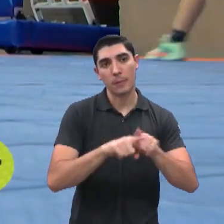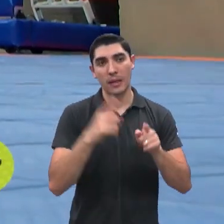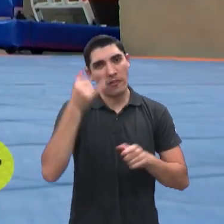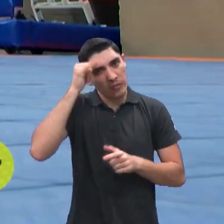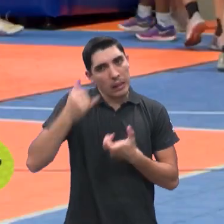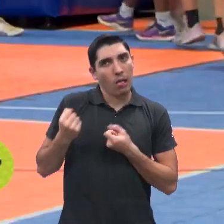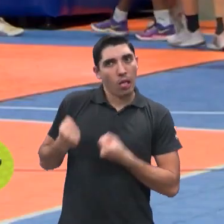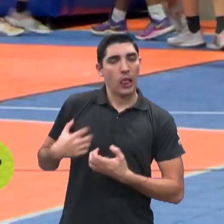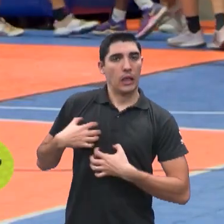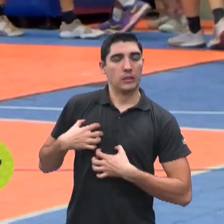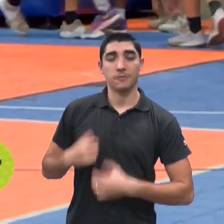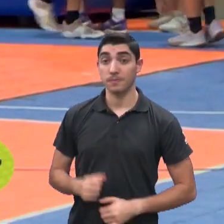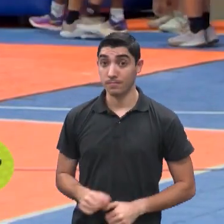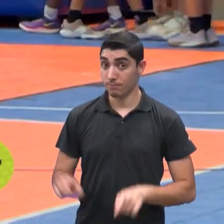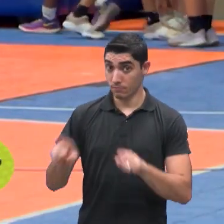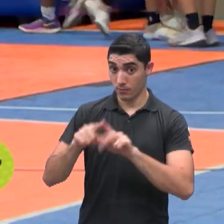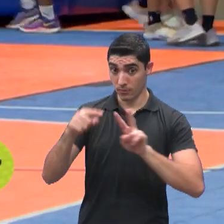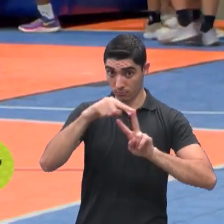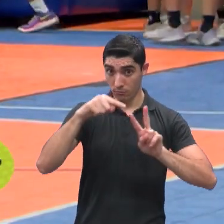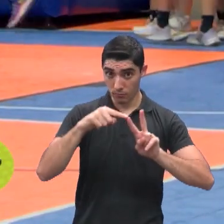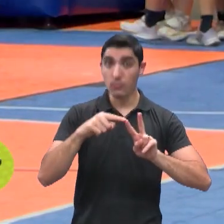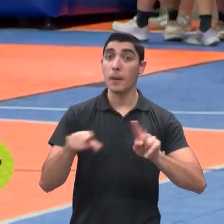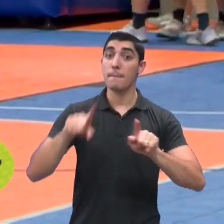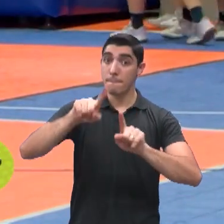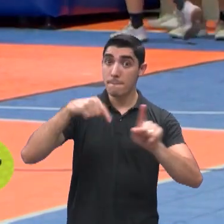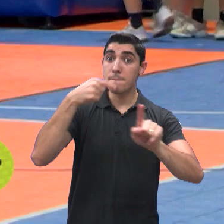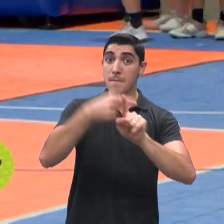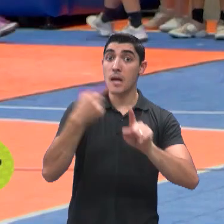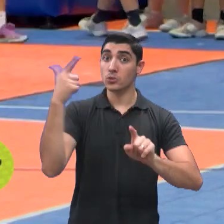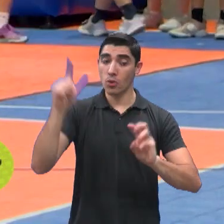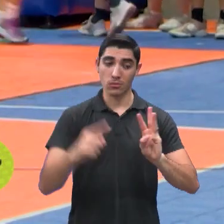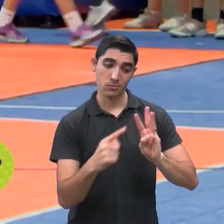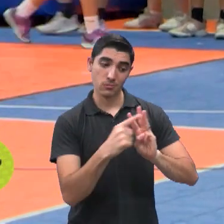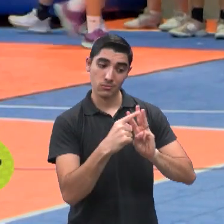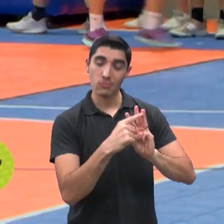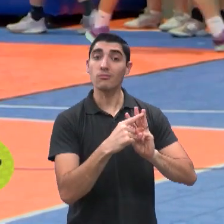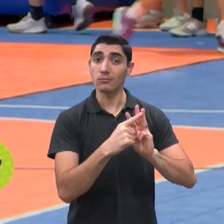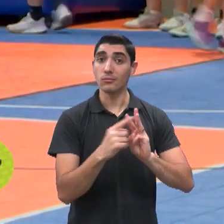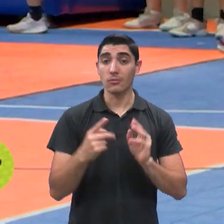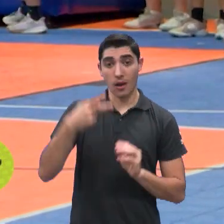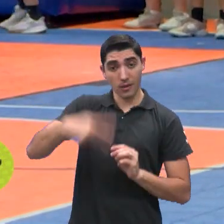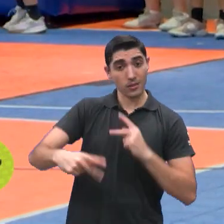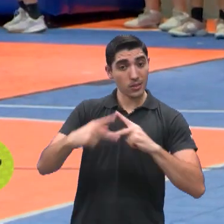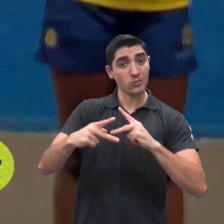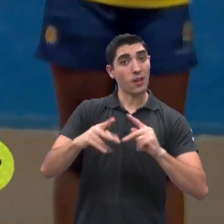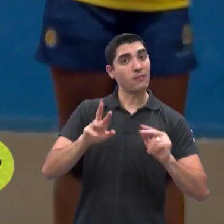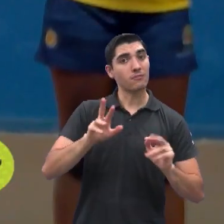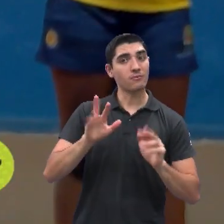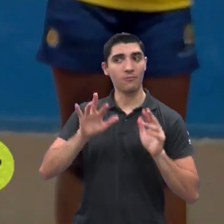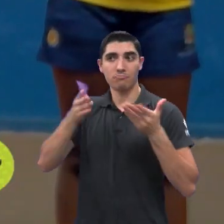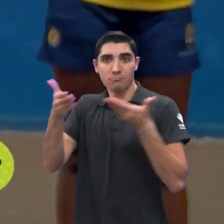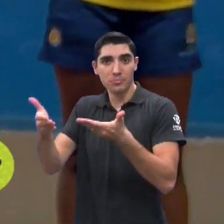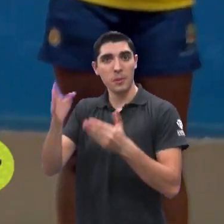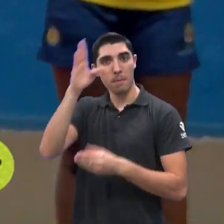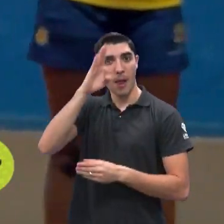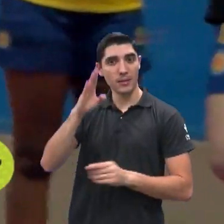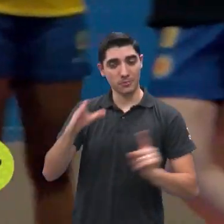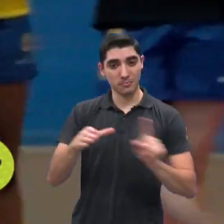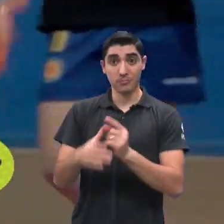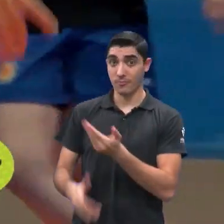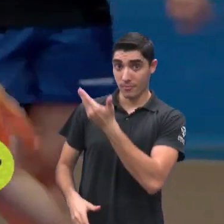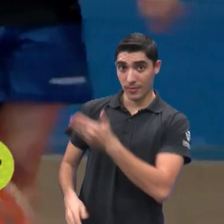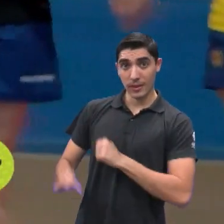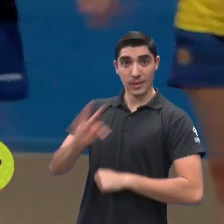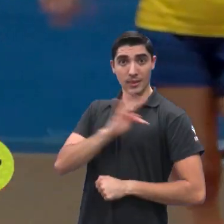duas atletas, São José também terá outra representante na seleção brasileira Sub-19. A técnica Ana